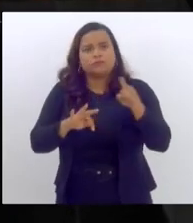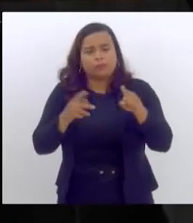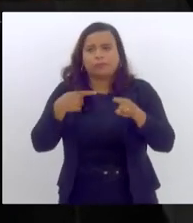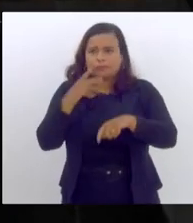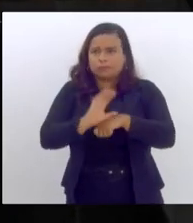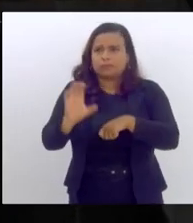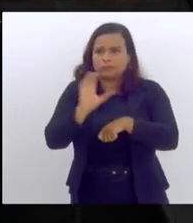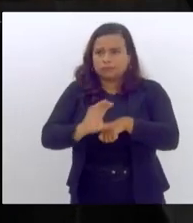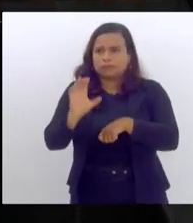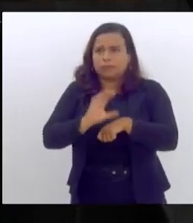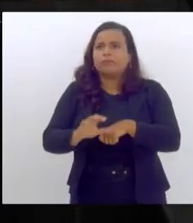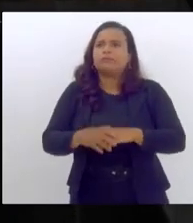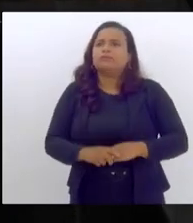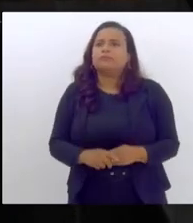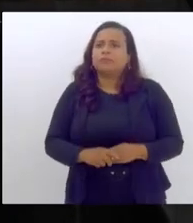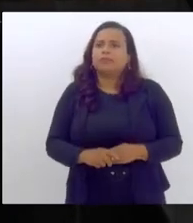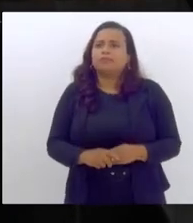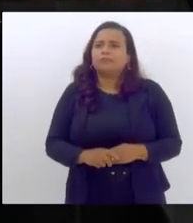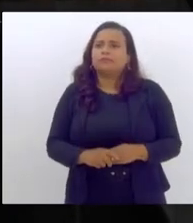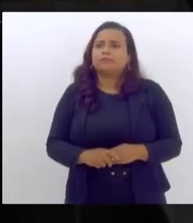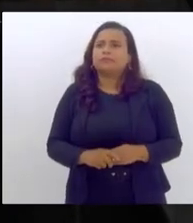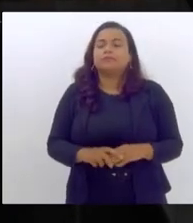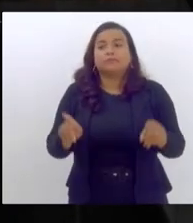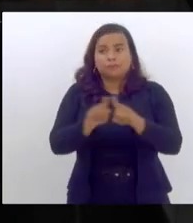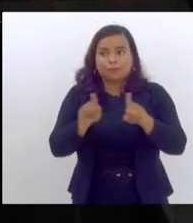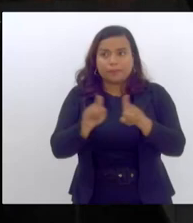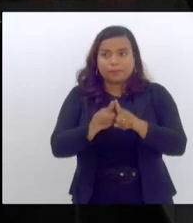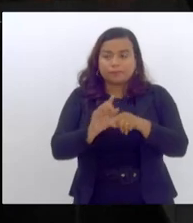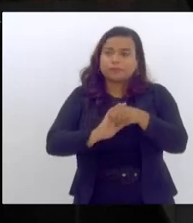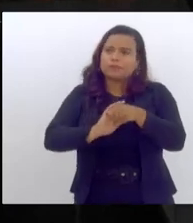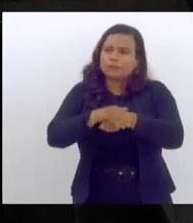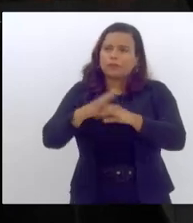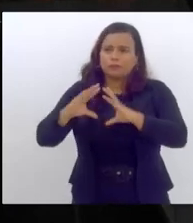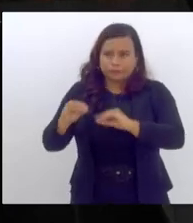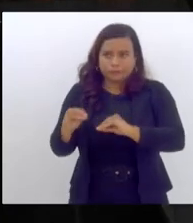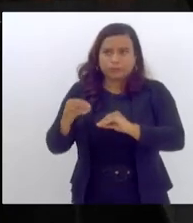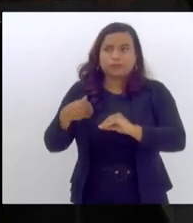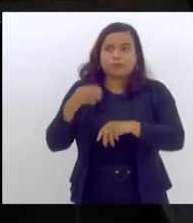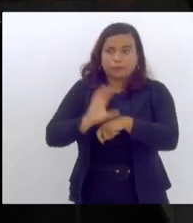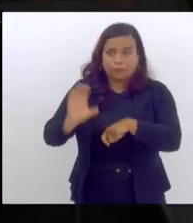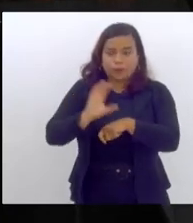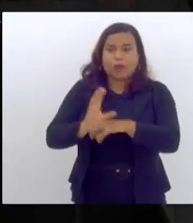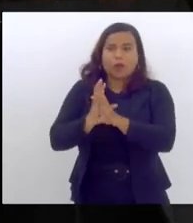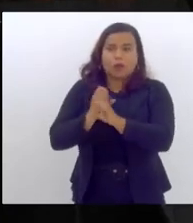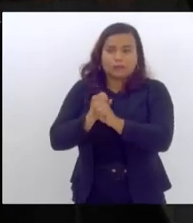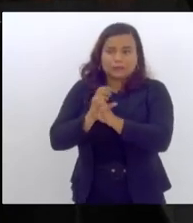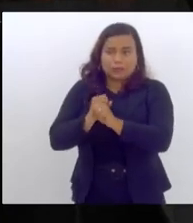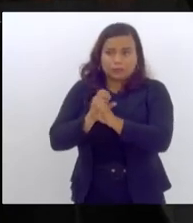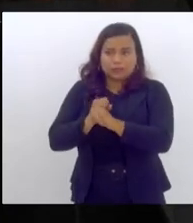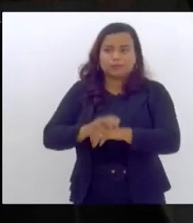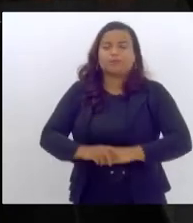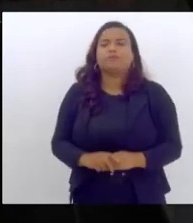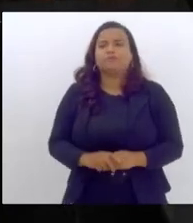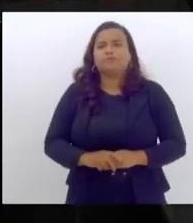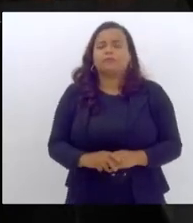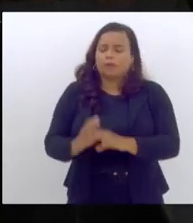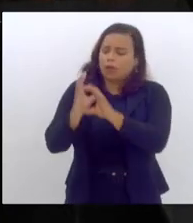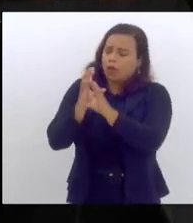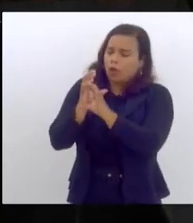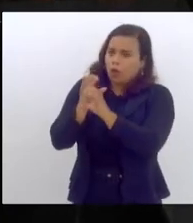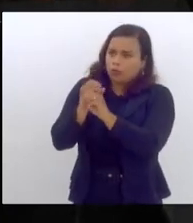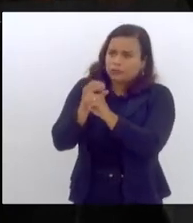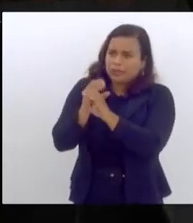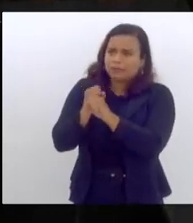de estradas, eu fiz também à noite um curso de contabilidade. E a